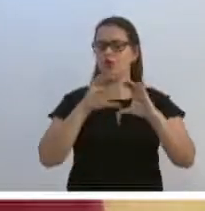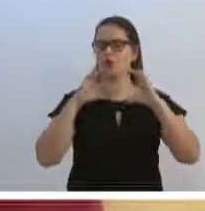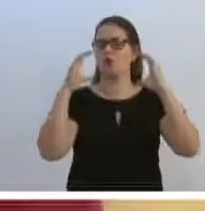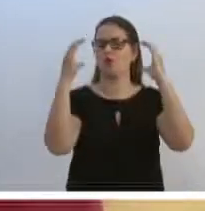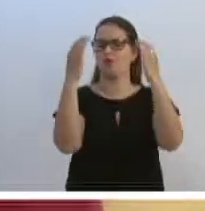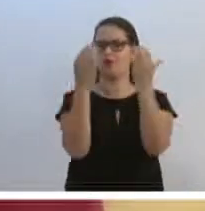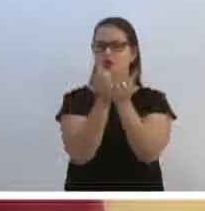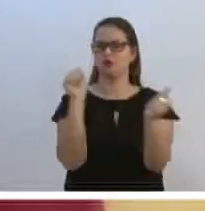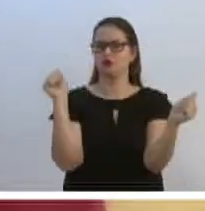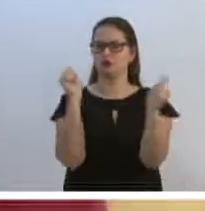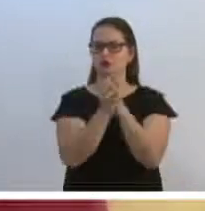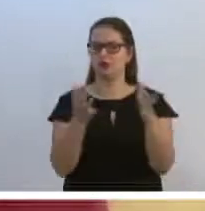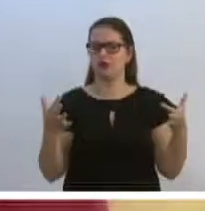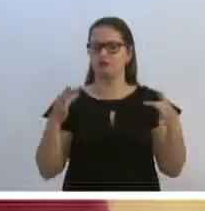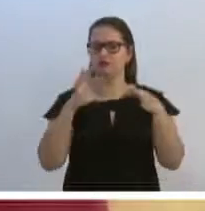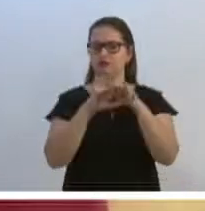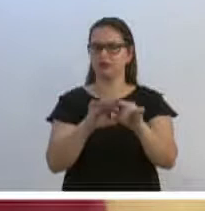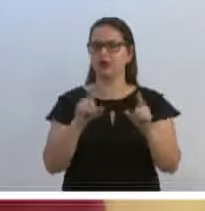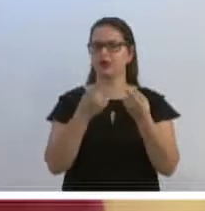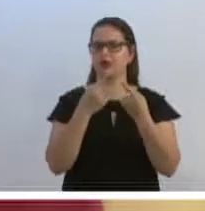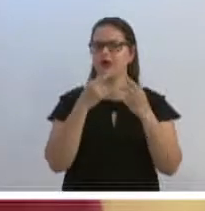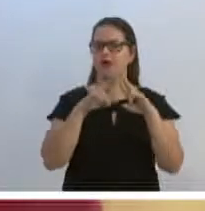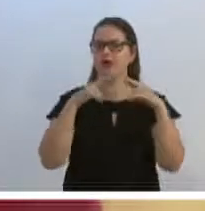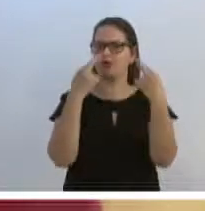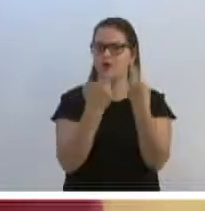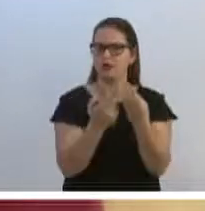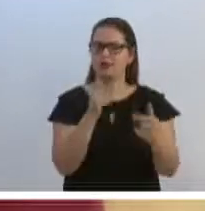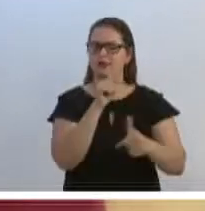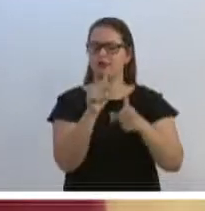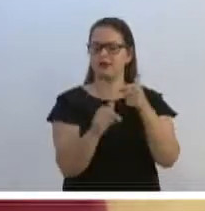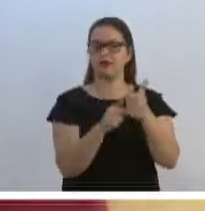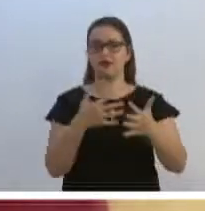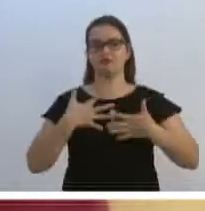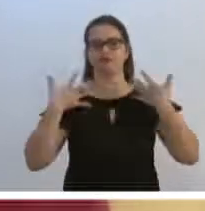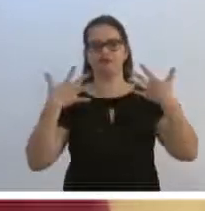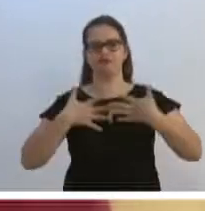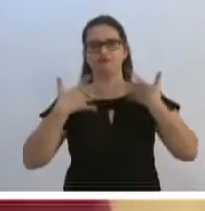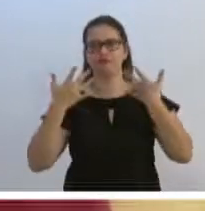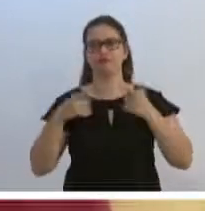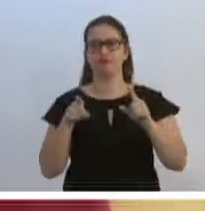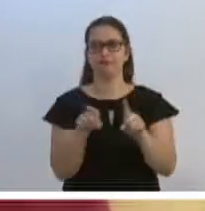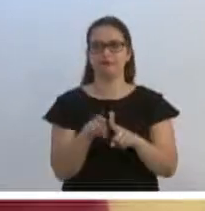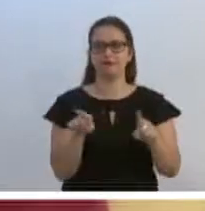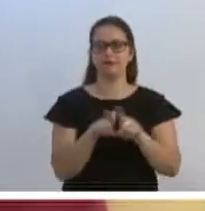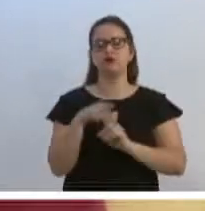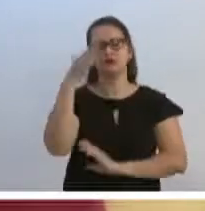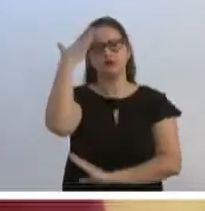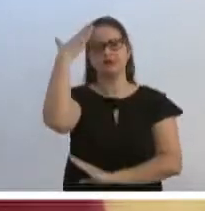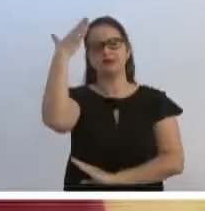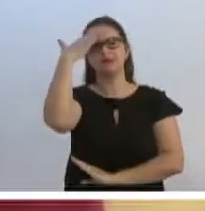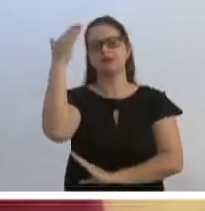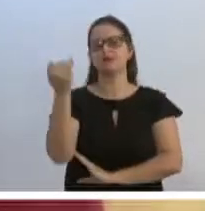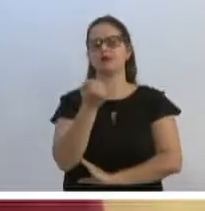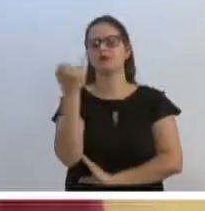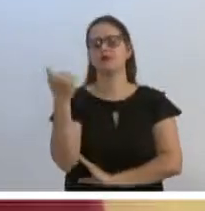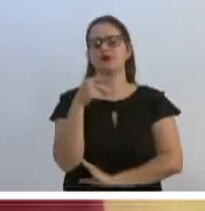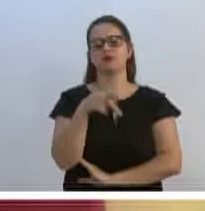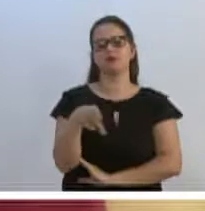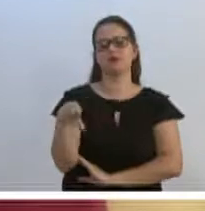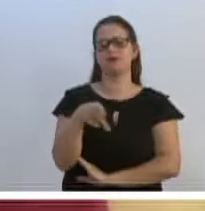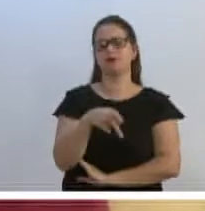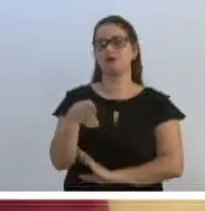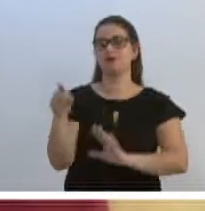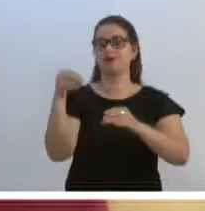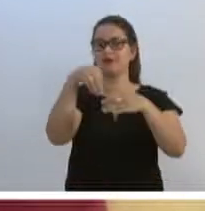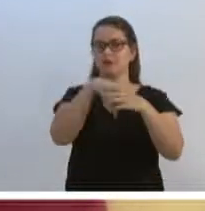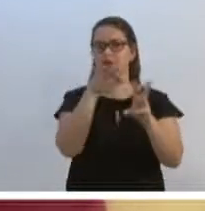junto em reuniões e em trabalhos em investimentos a gente sabe da importância dos professores dá pra família